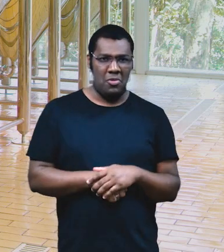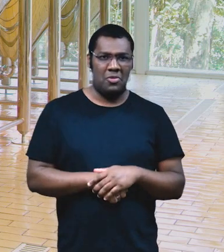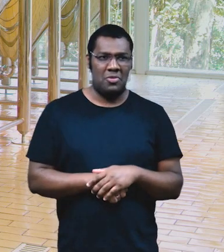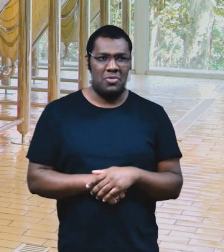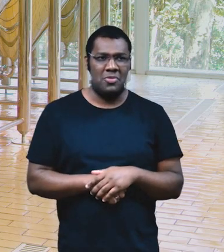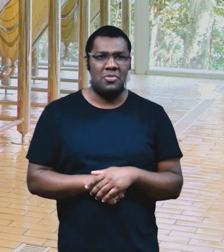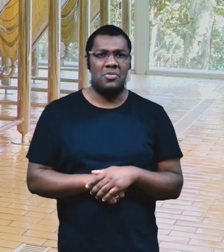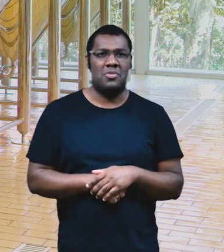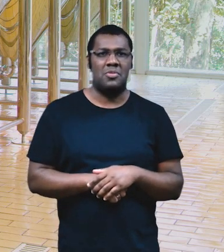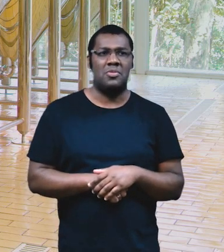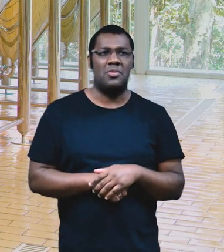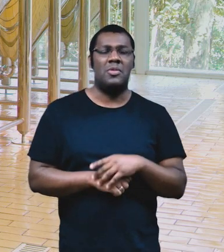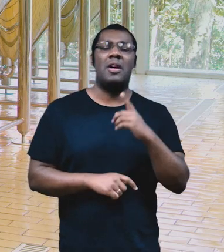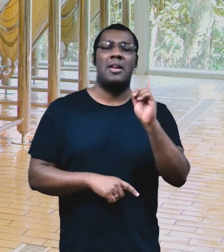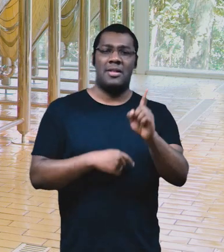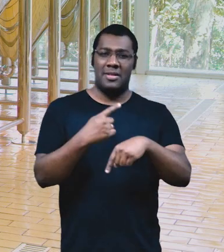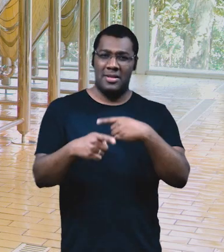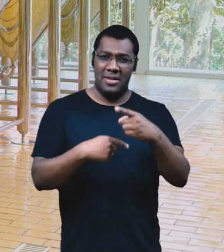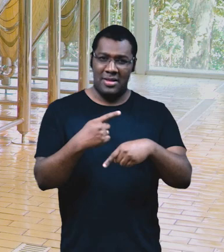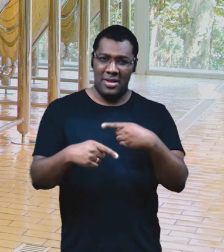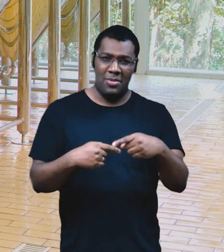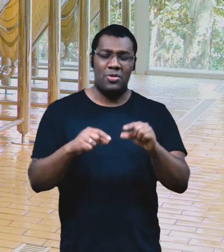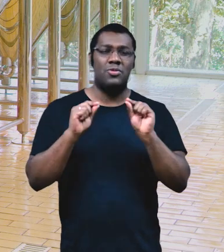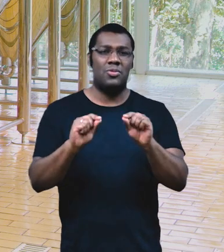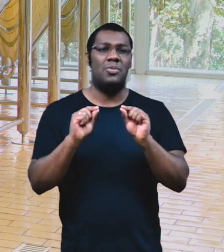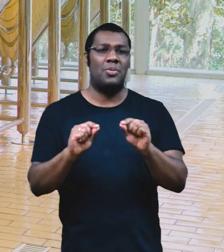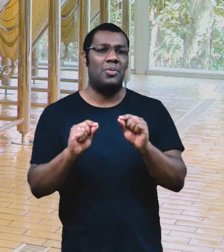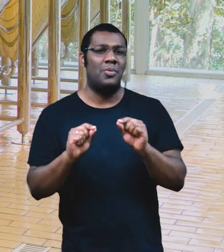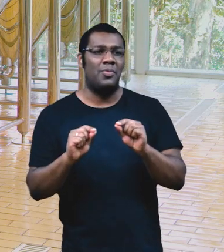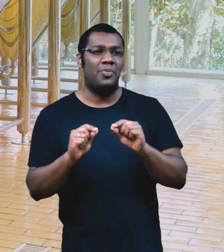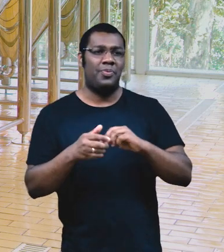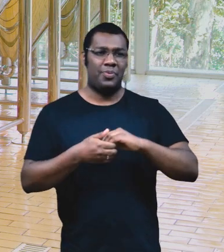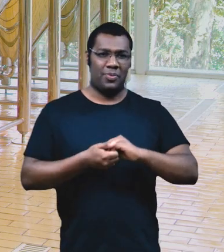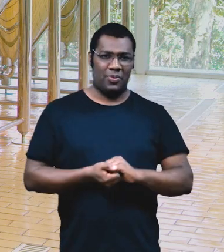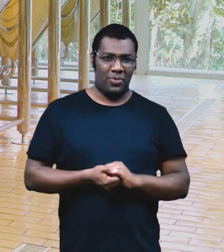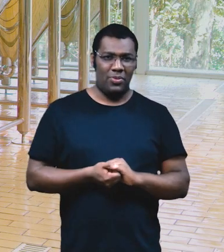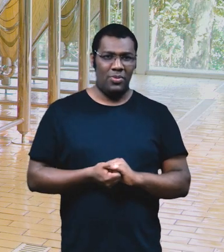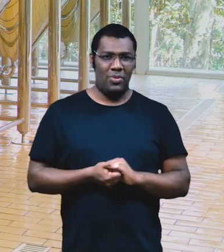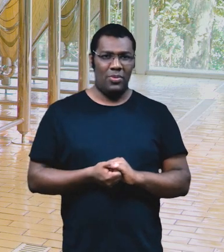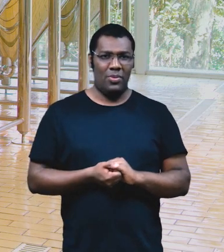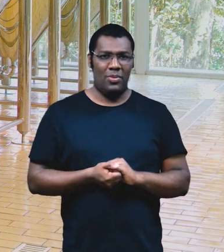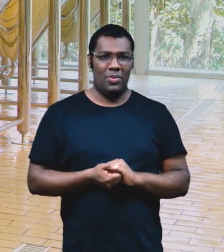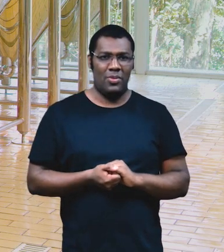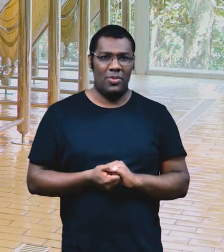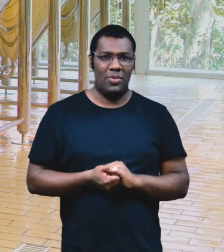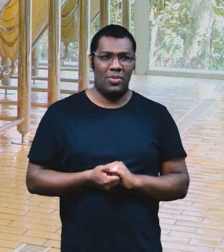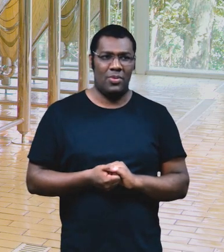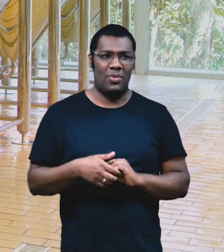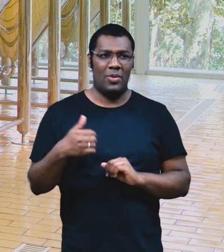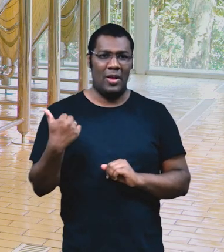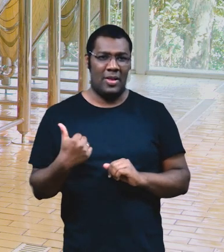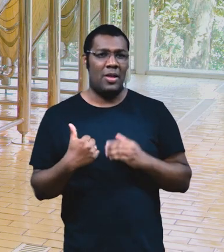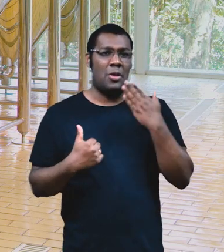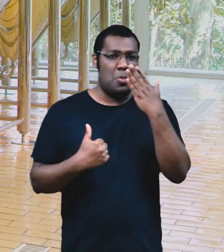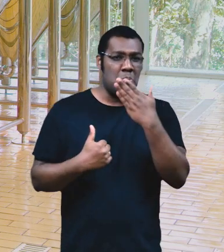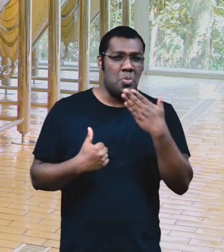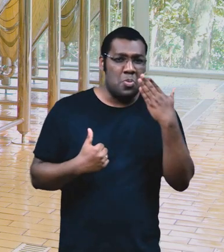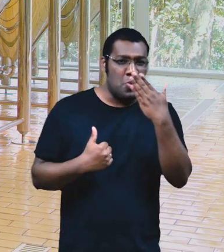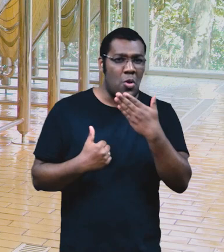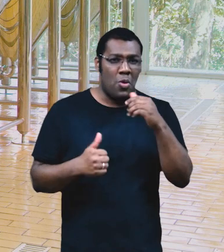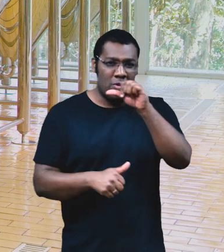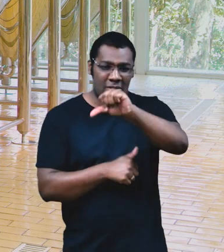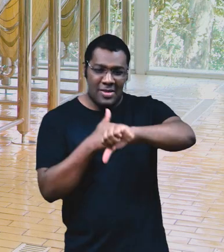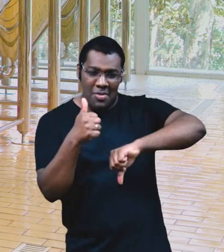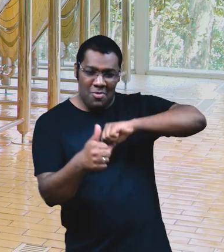dentro do fermentador e lá você vai fazer a inoculação da levedura. Essa levedura que vai fazer o consumo dos açúcares para transformar em